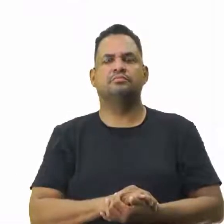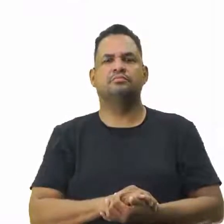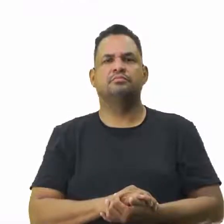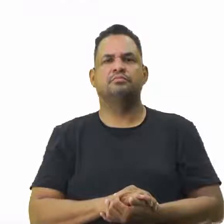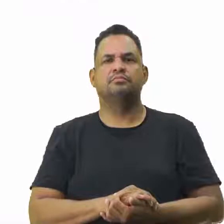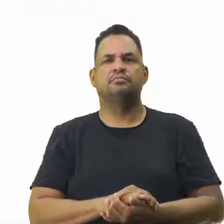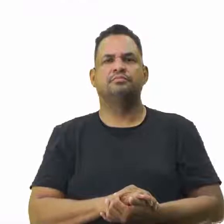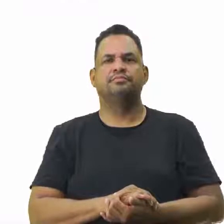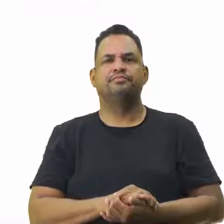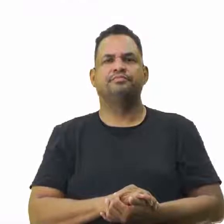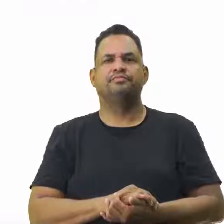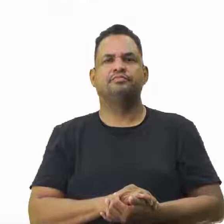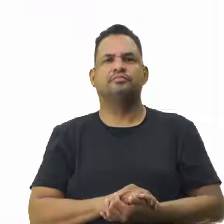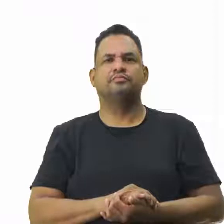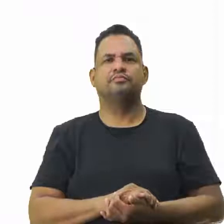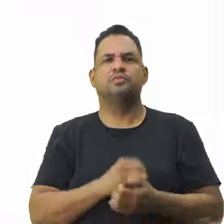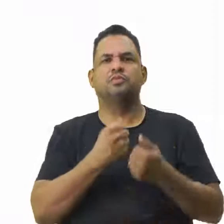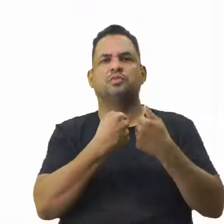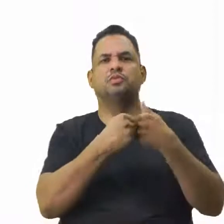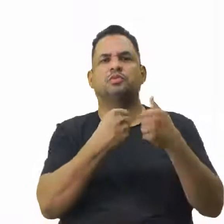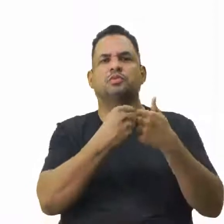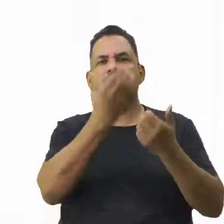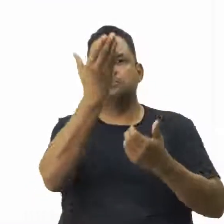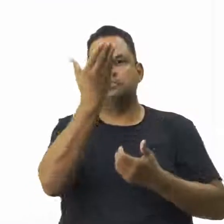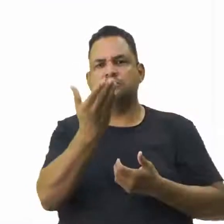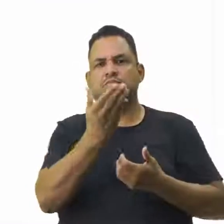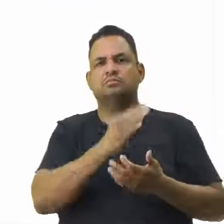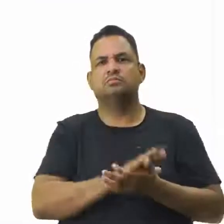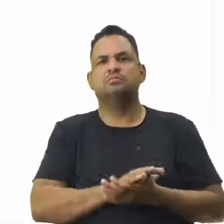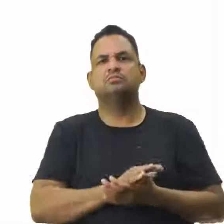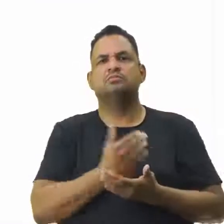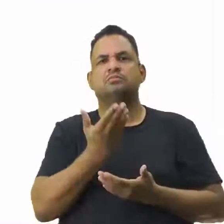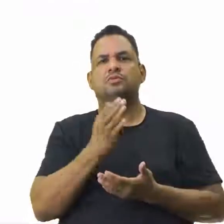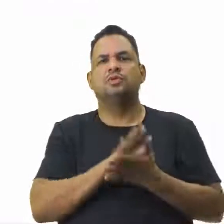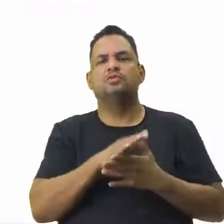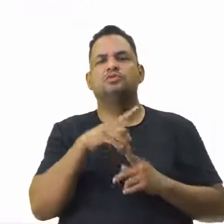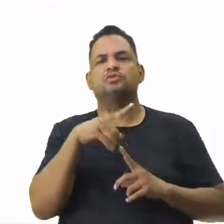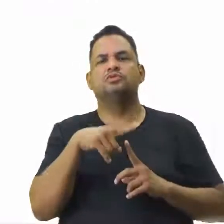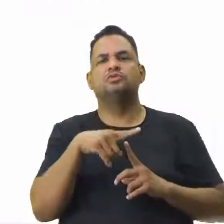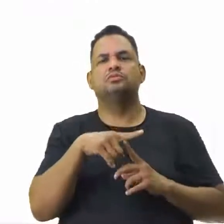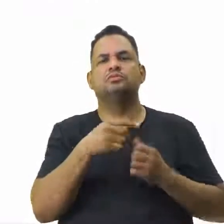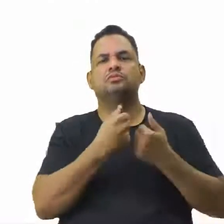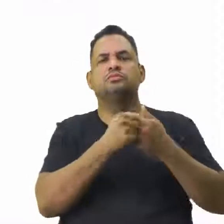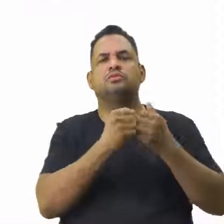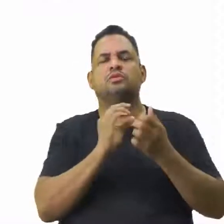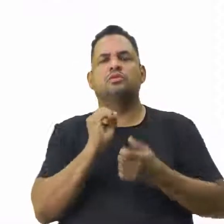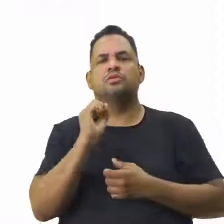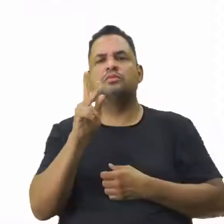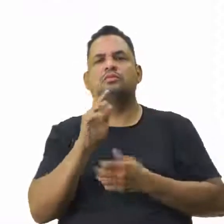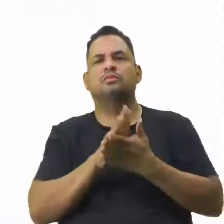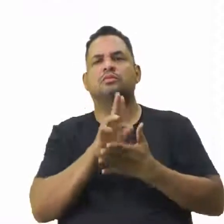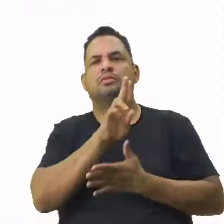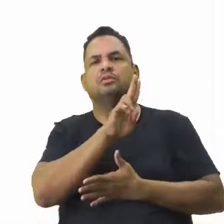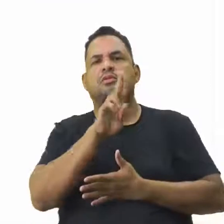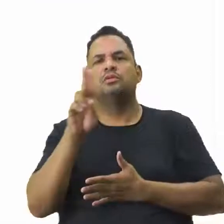Olha aí o ônibus, ó. Olha o estilo do ônibus, ok? Olha o nome daqui,